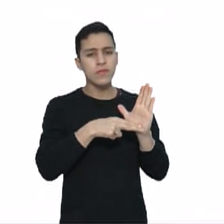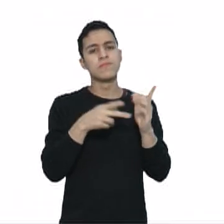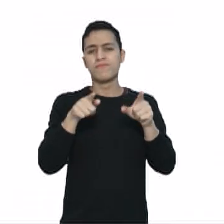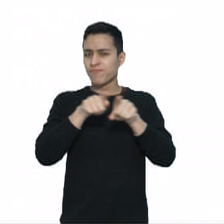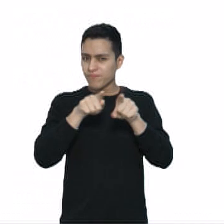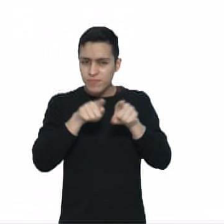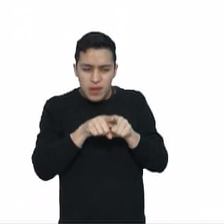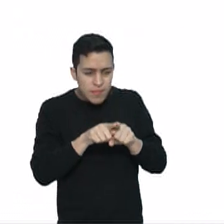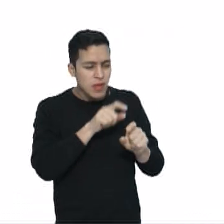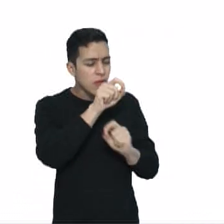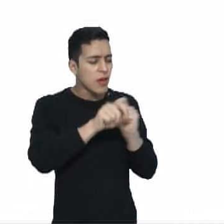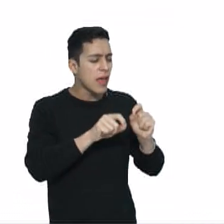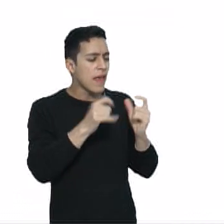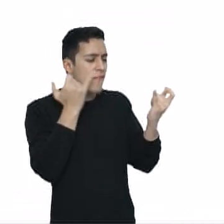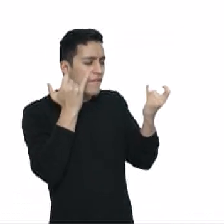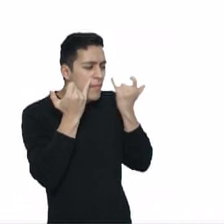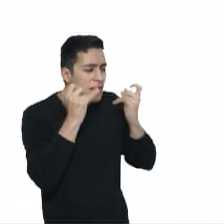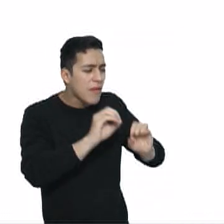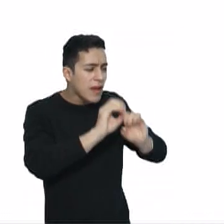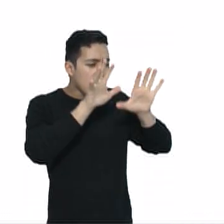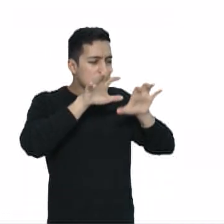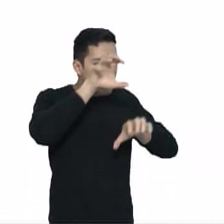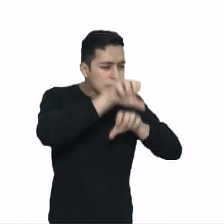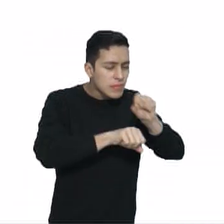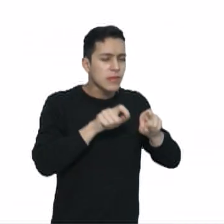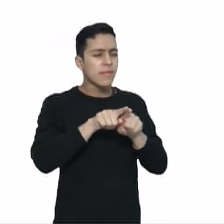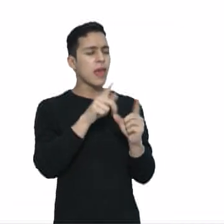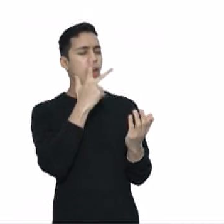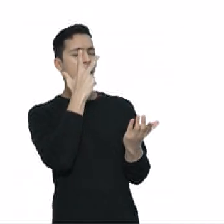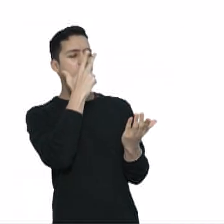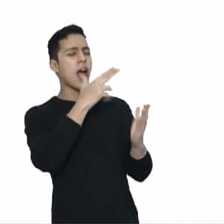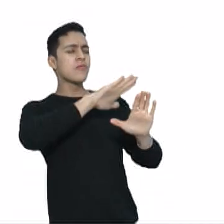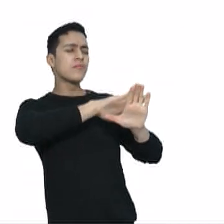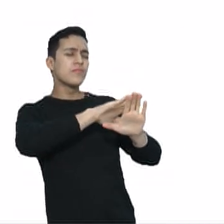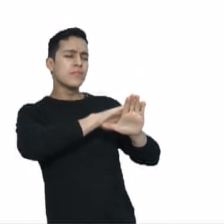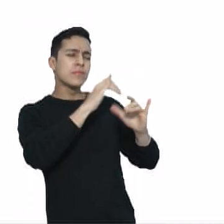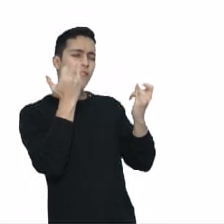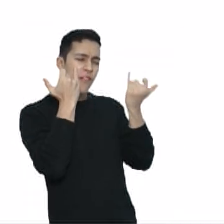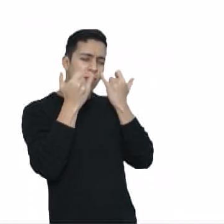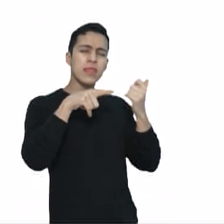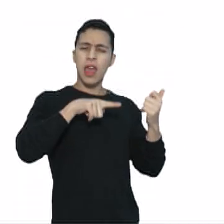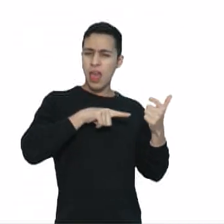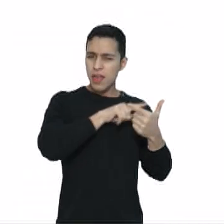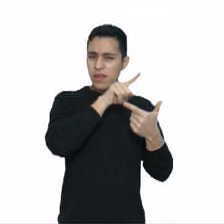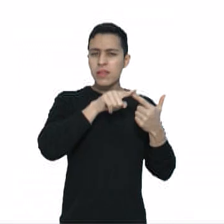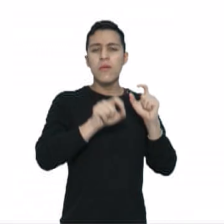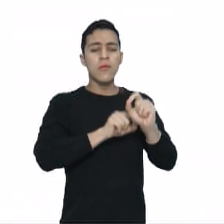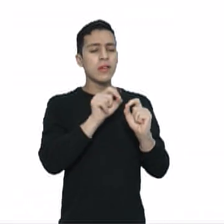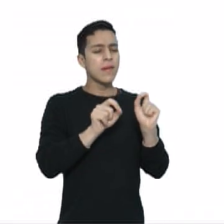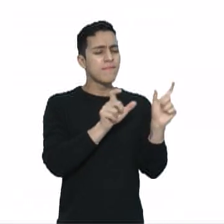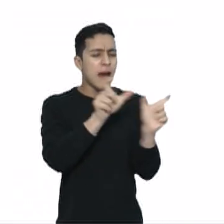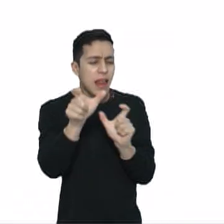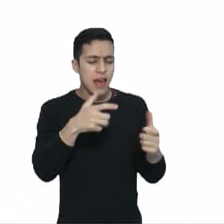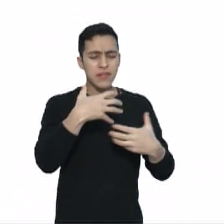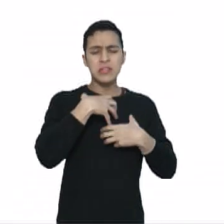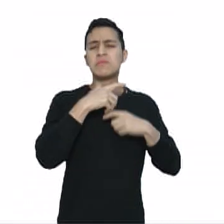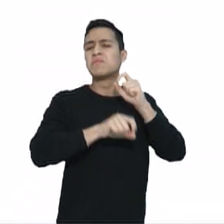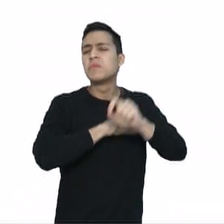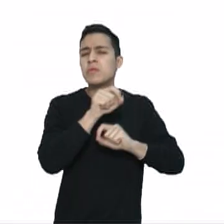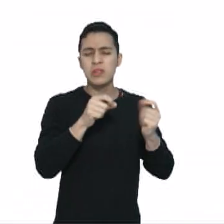localizar informações explícitas, inferir informações implícitas e o sentido de palavras ou